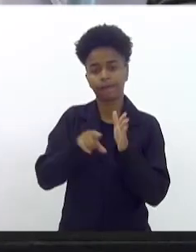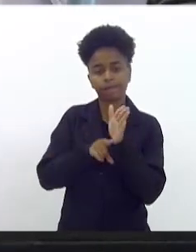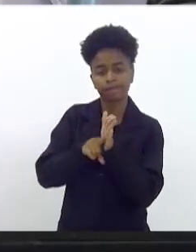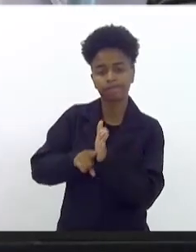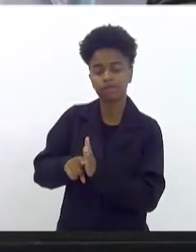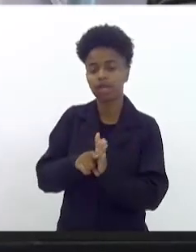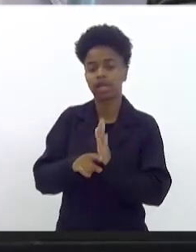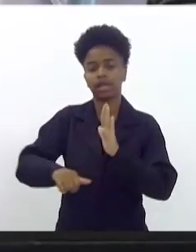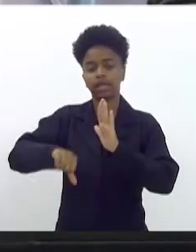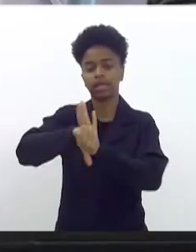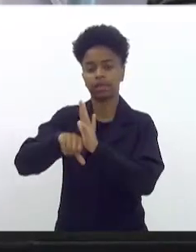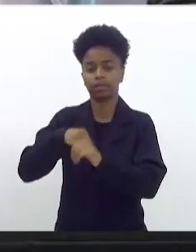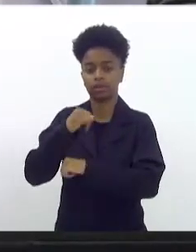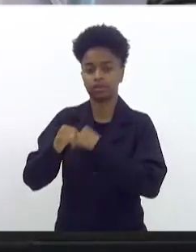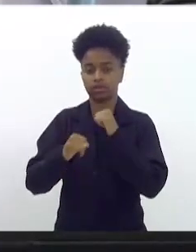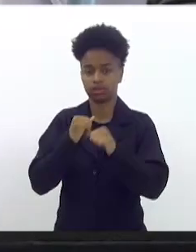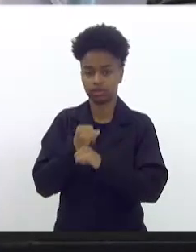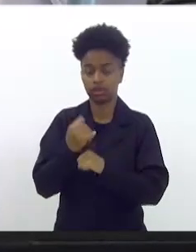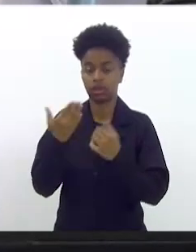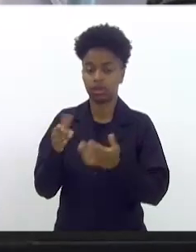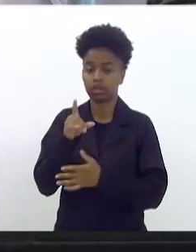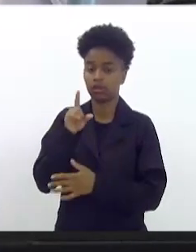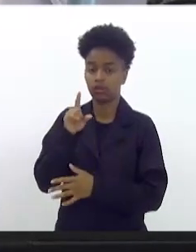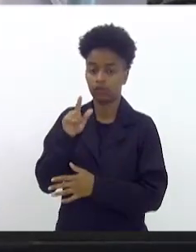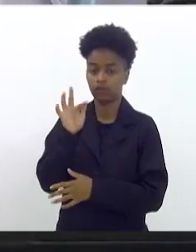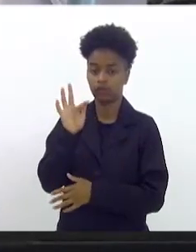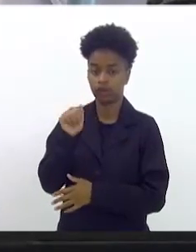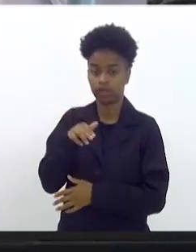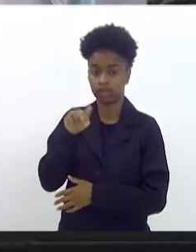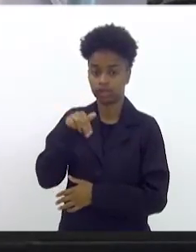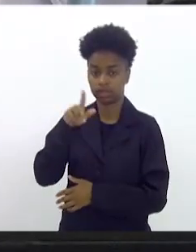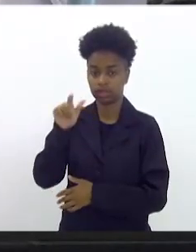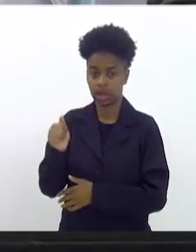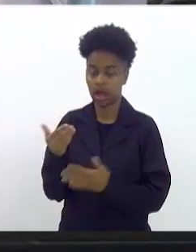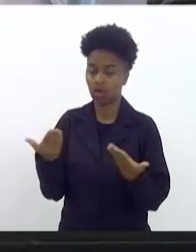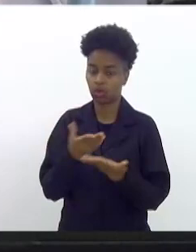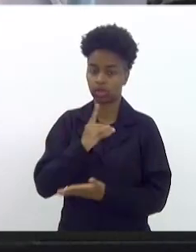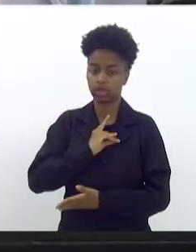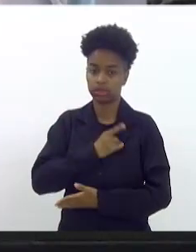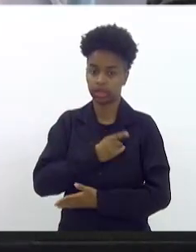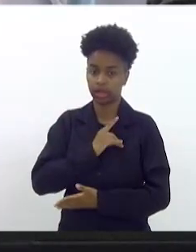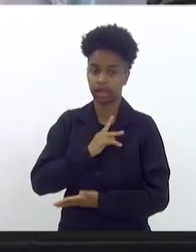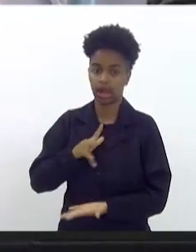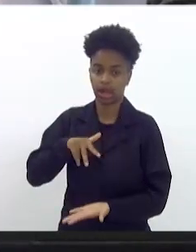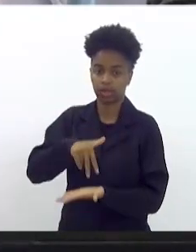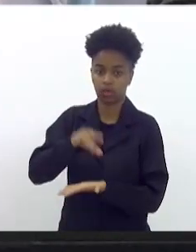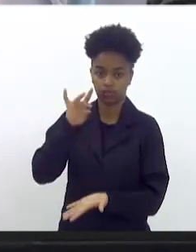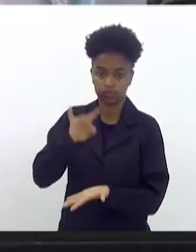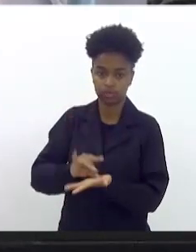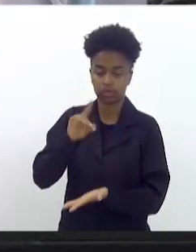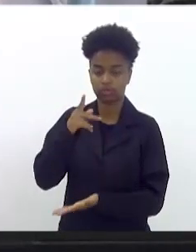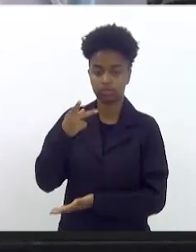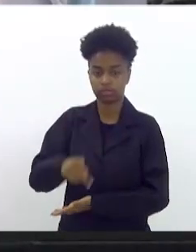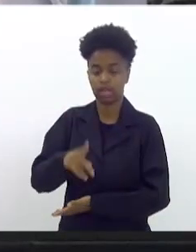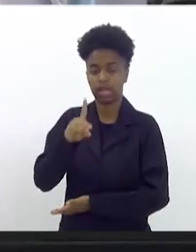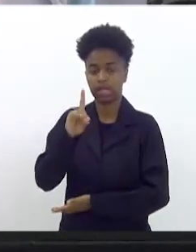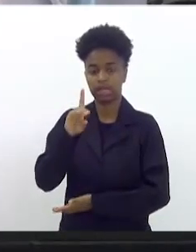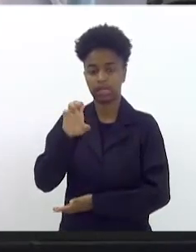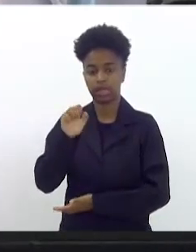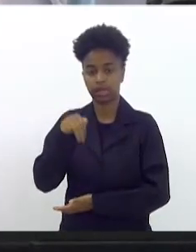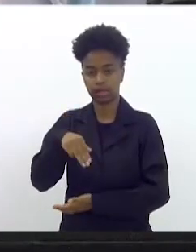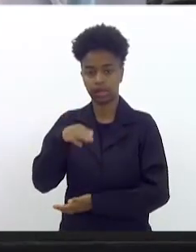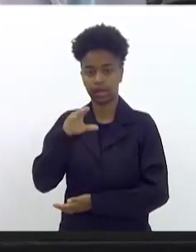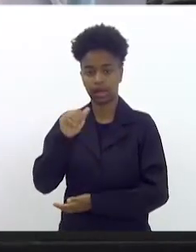crimes cibernéticos. A doutora Fernanda, nesse momento, era delegada titular da DEAN Caxias.